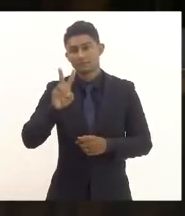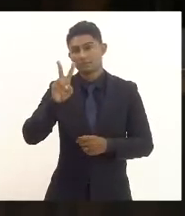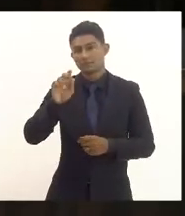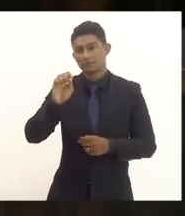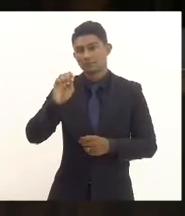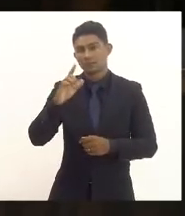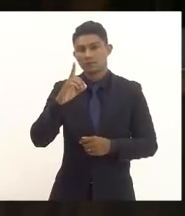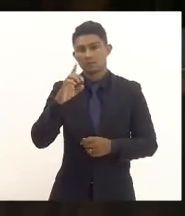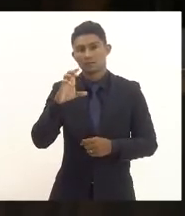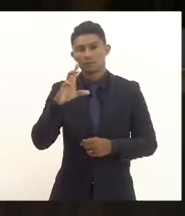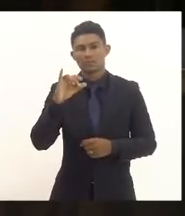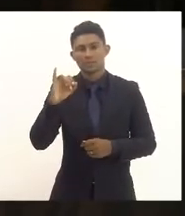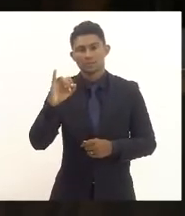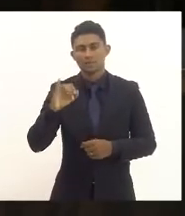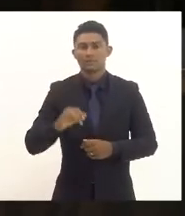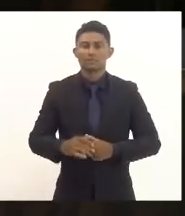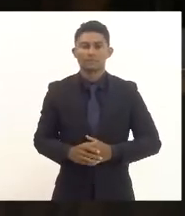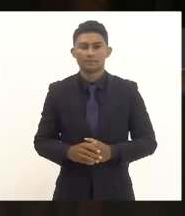Valdecir